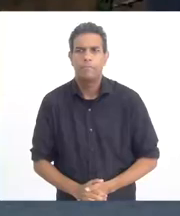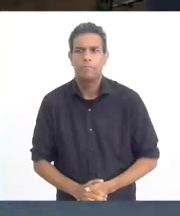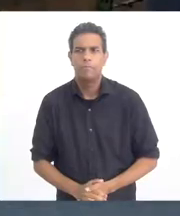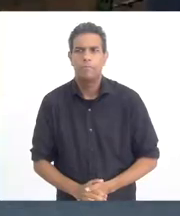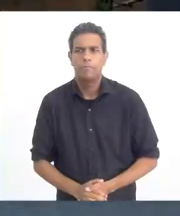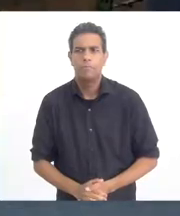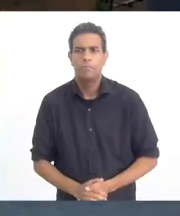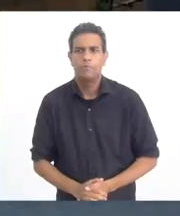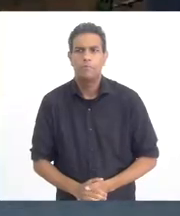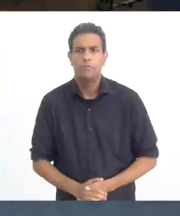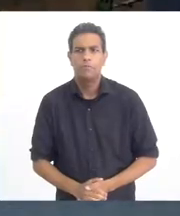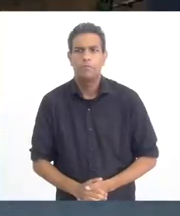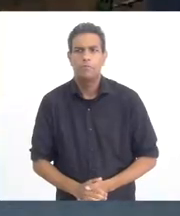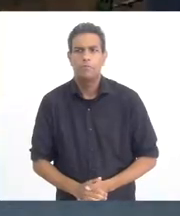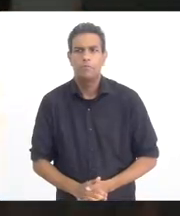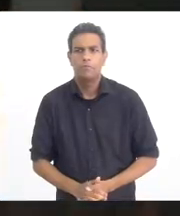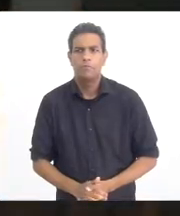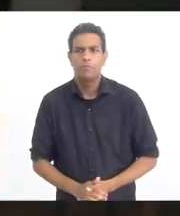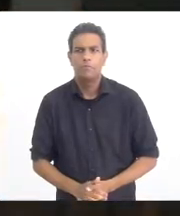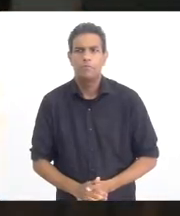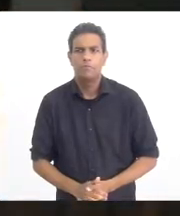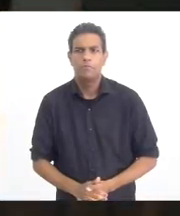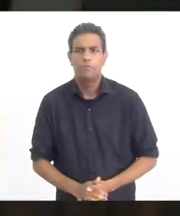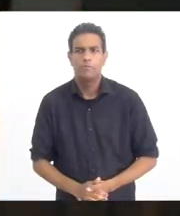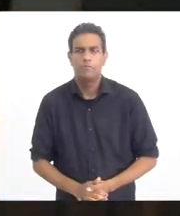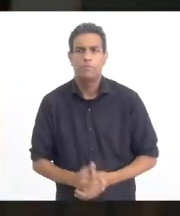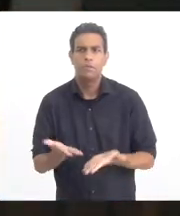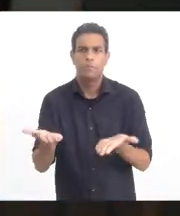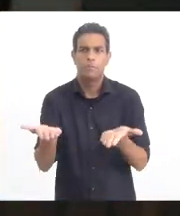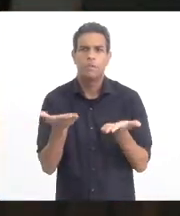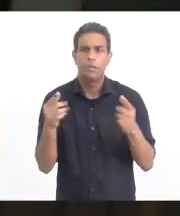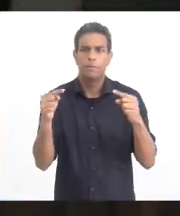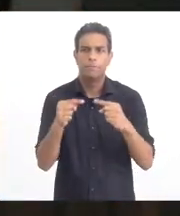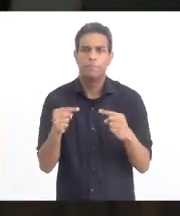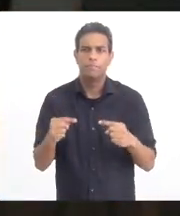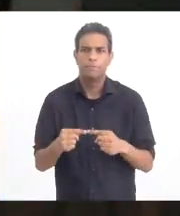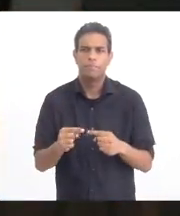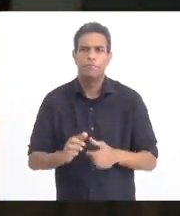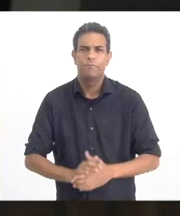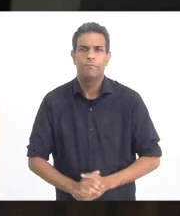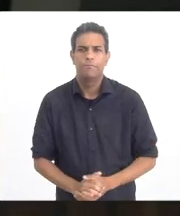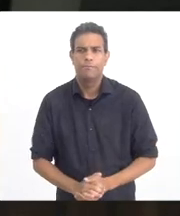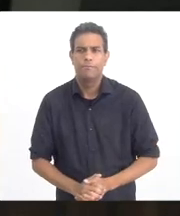Doutor André Travares, o senhor agora com a palavra, o senhor